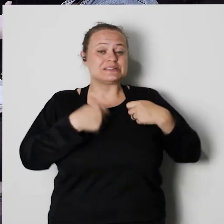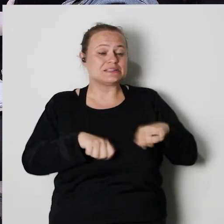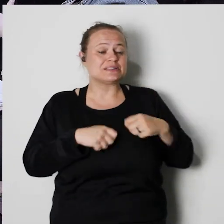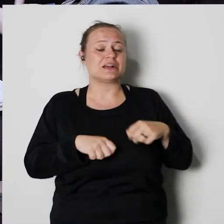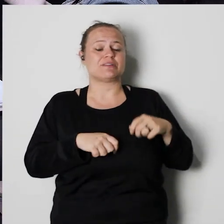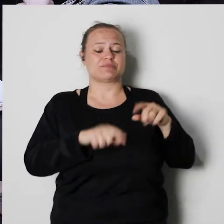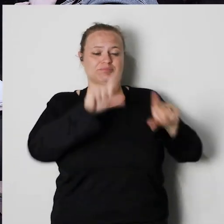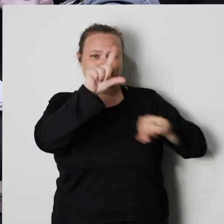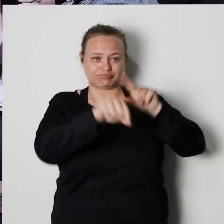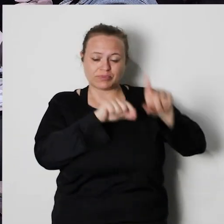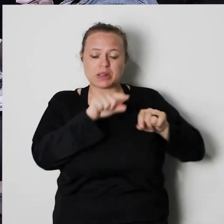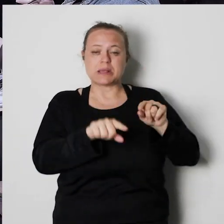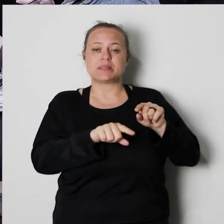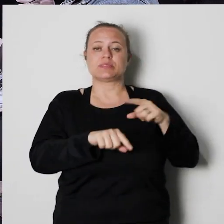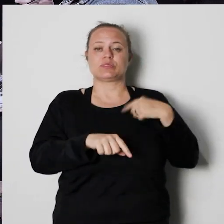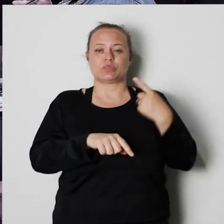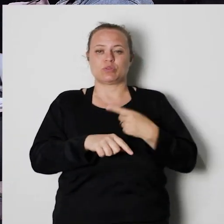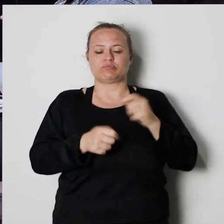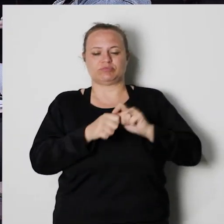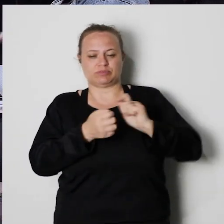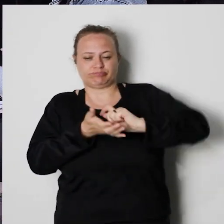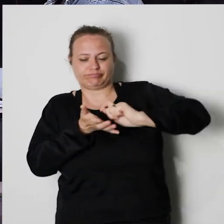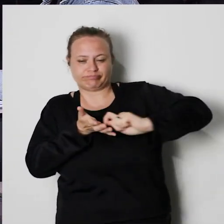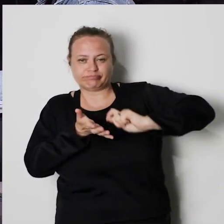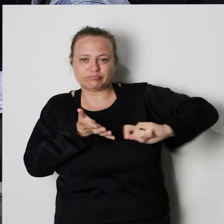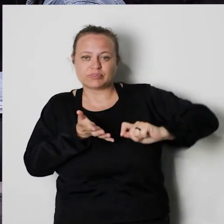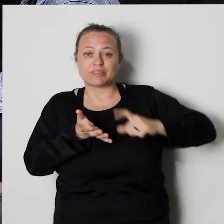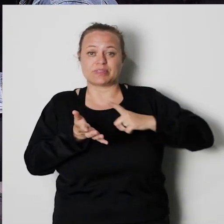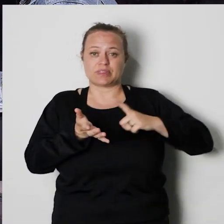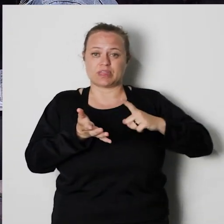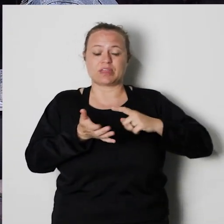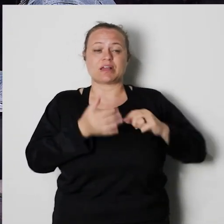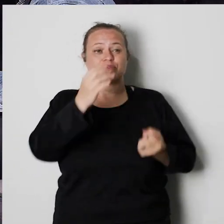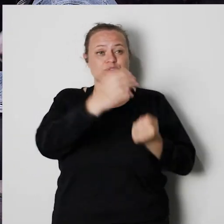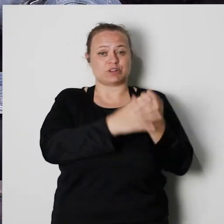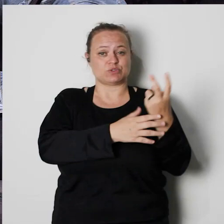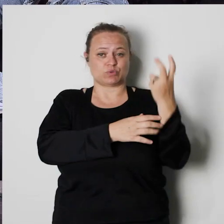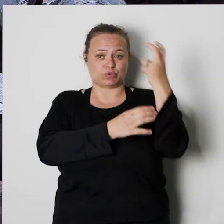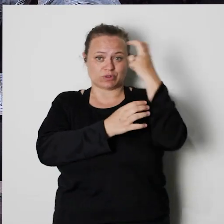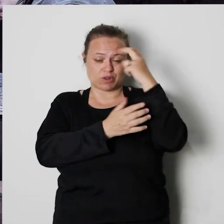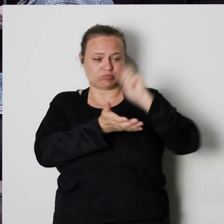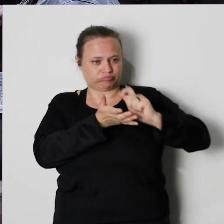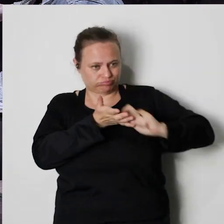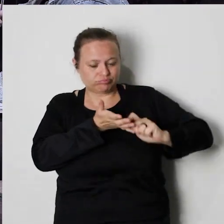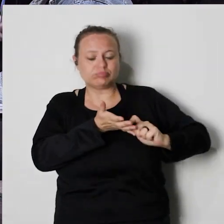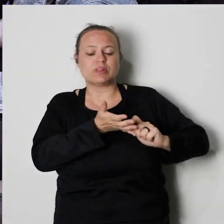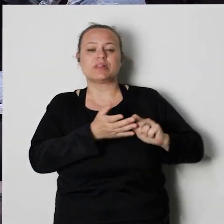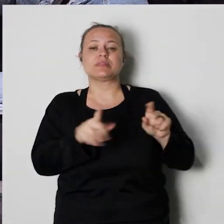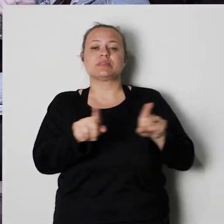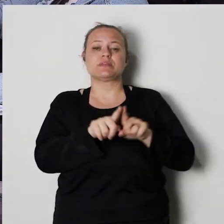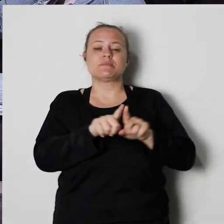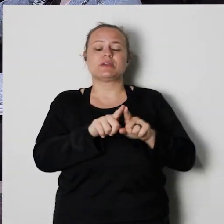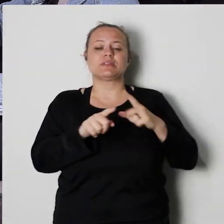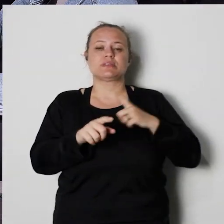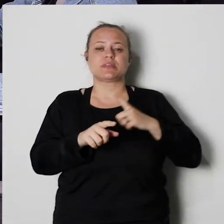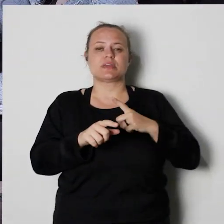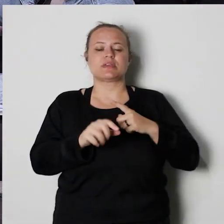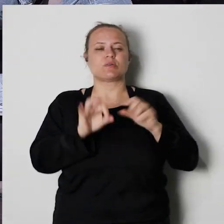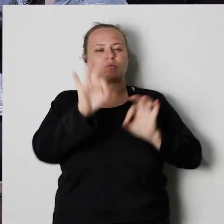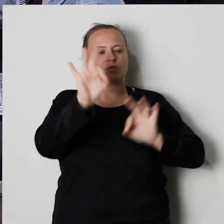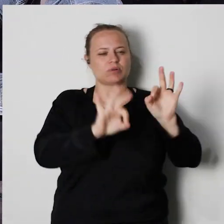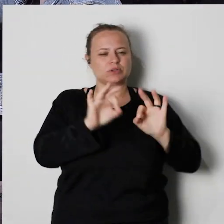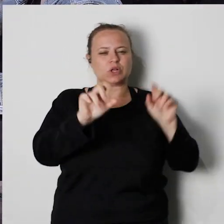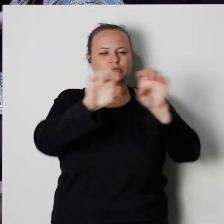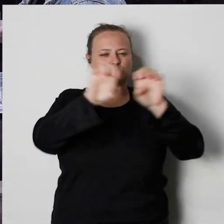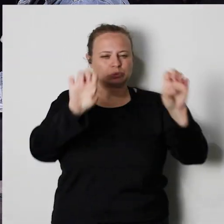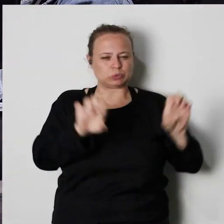muito na Aldir, né? Porque a Aldir ela tinha obrigatoriedade de ter um mapeamento. Então a gente teve desde o mapeamento no caderninho, teve Fundação Cultural que